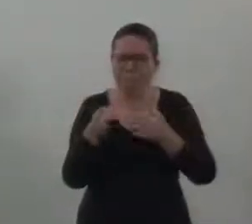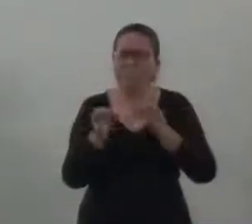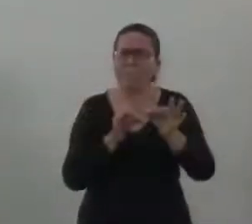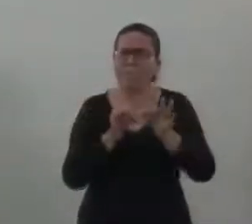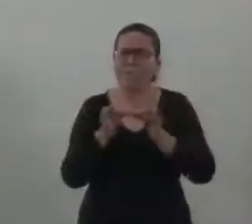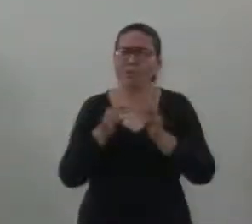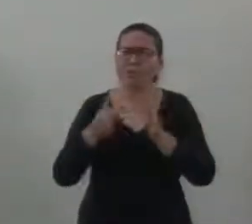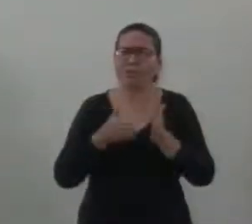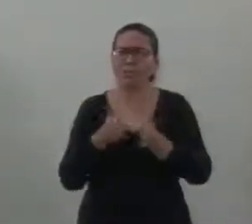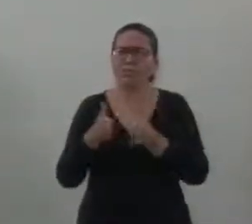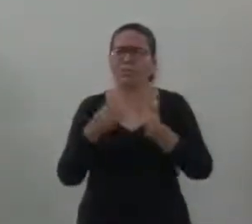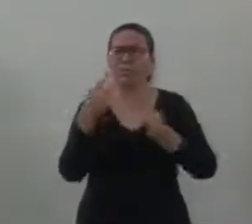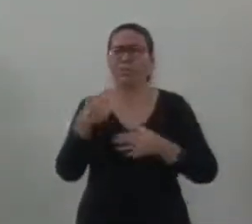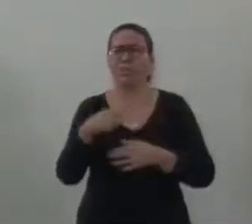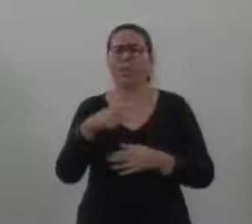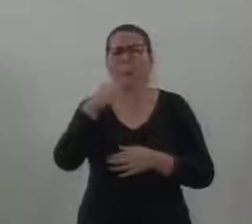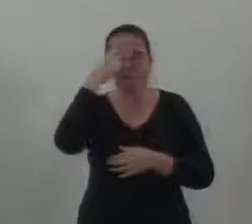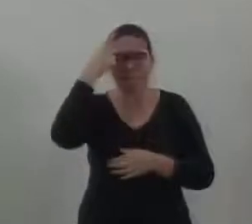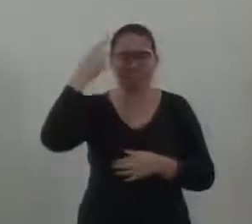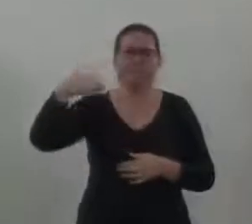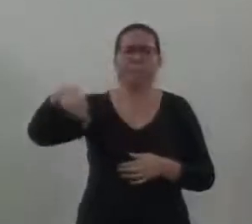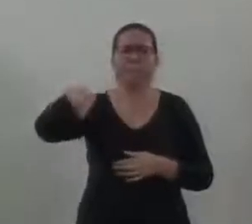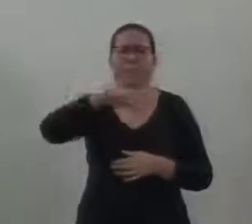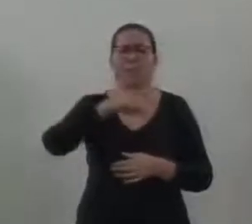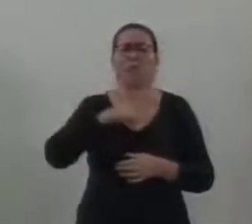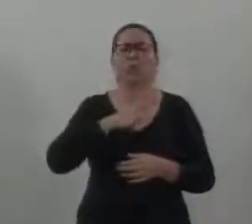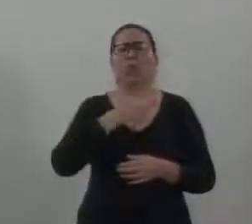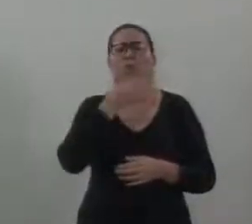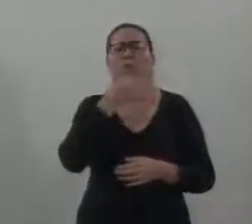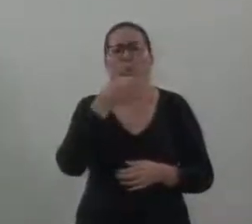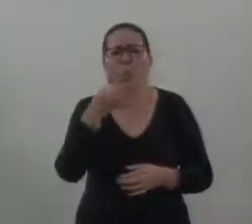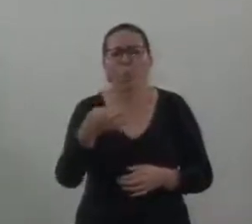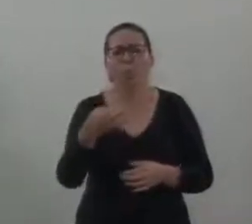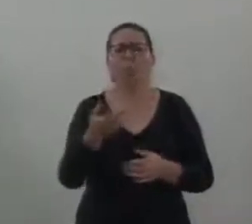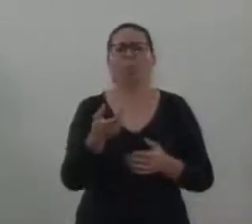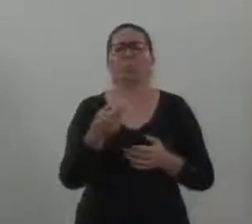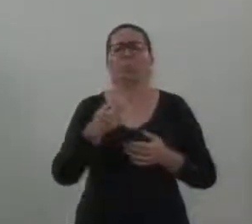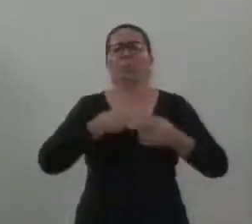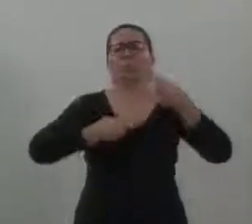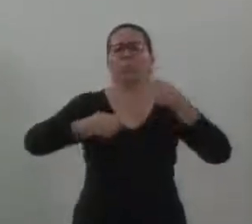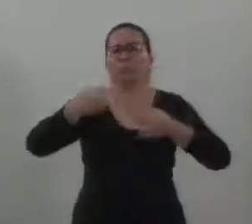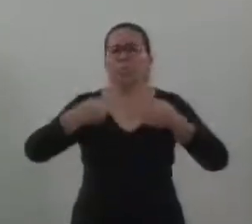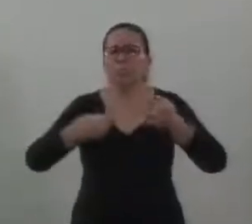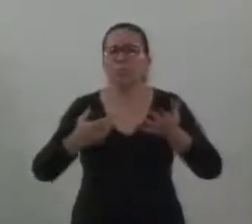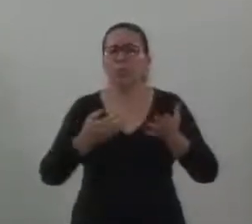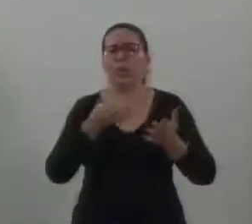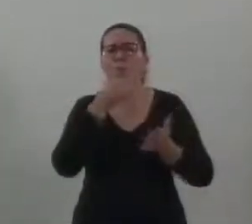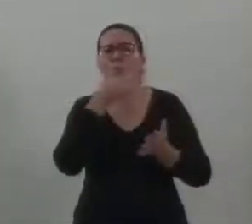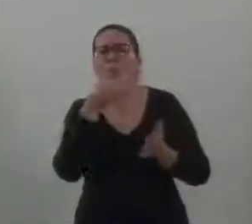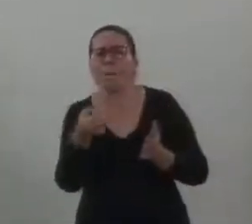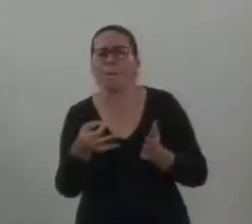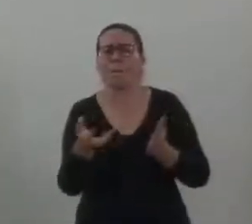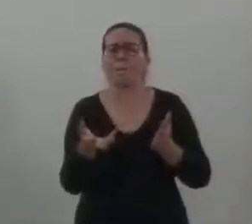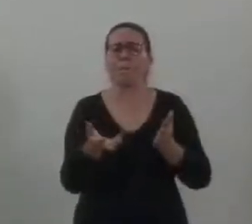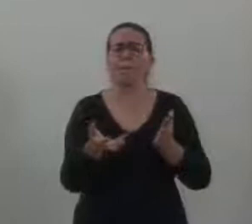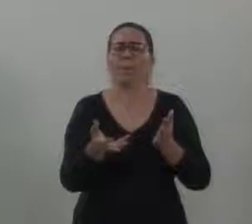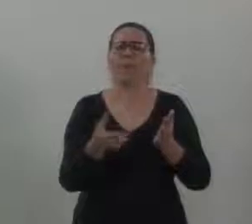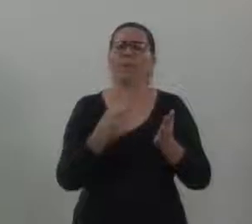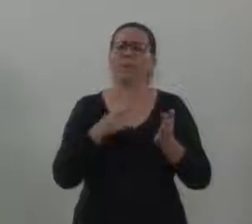um envolvimento maior da população, com sugestões, com críticas, né, principalmente